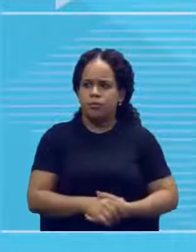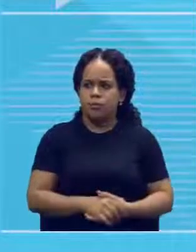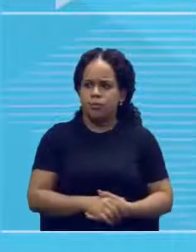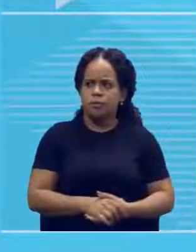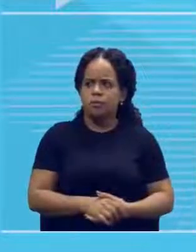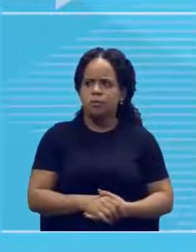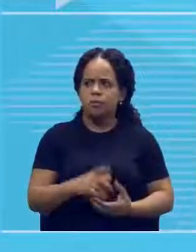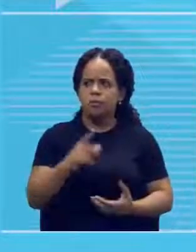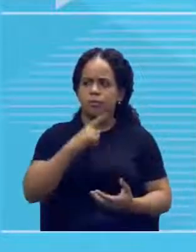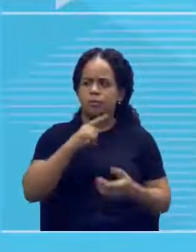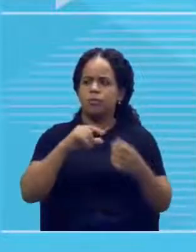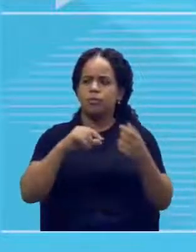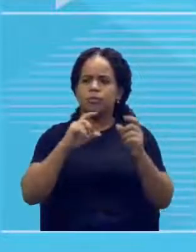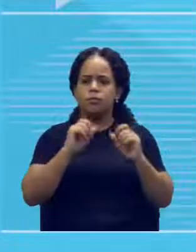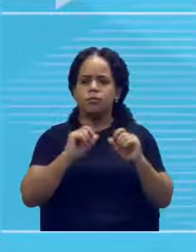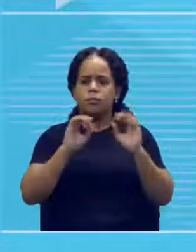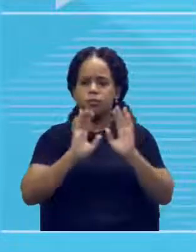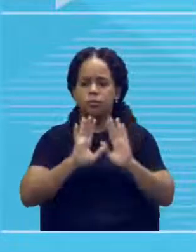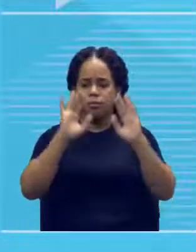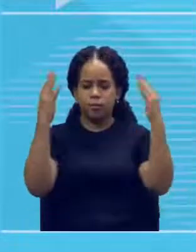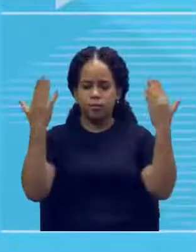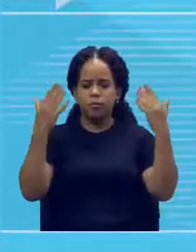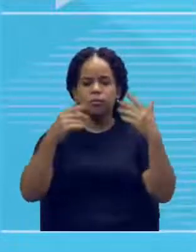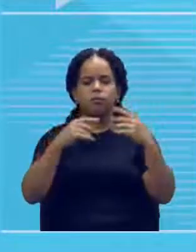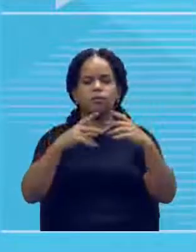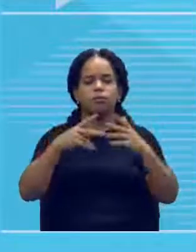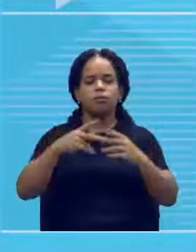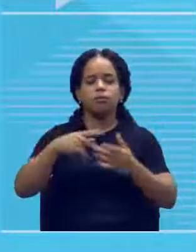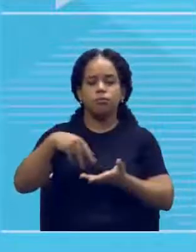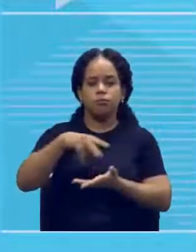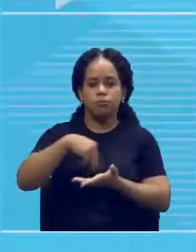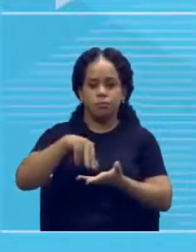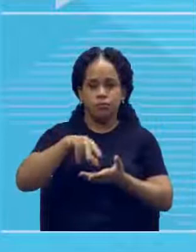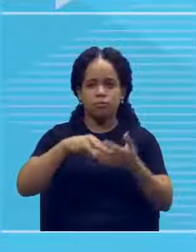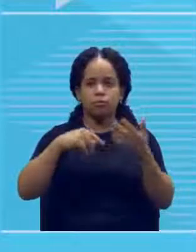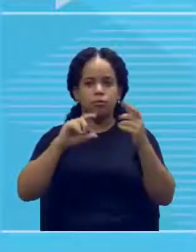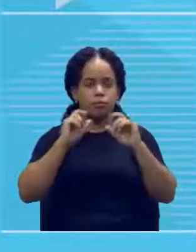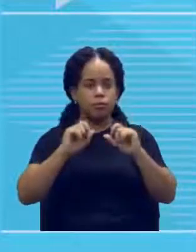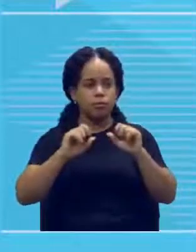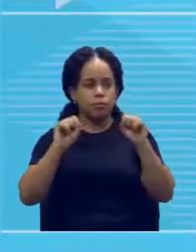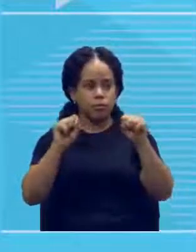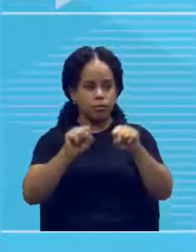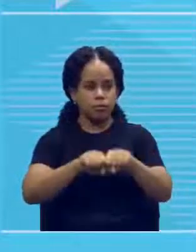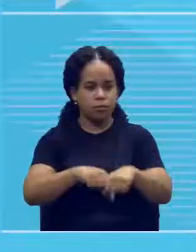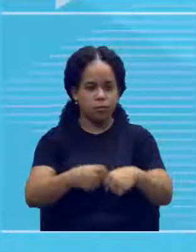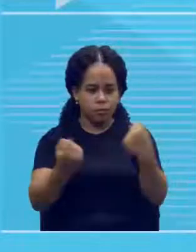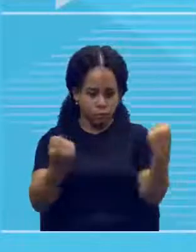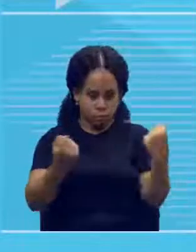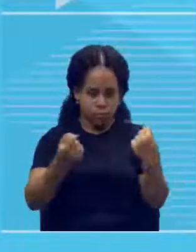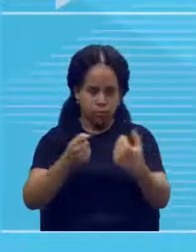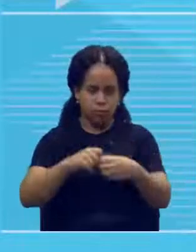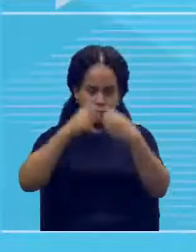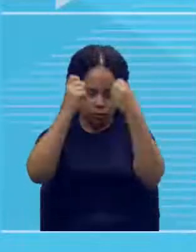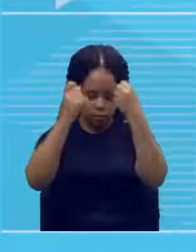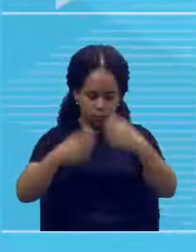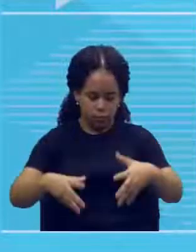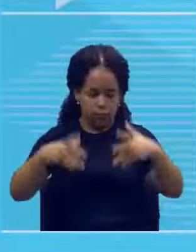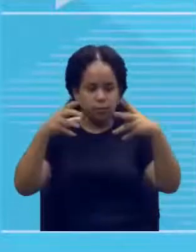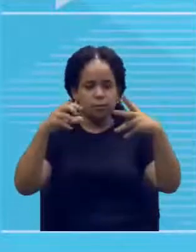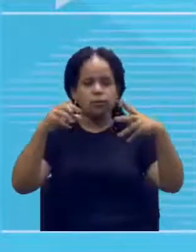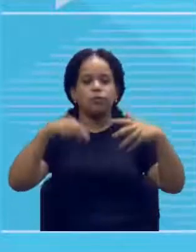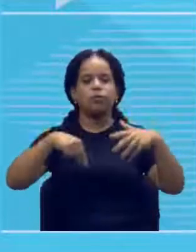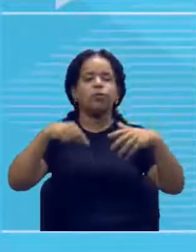Enquanto eles dançam, eles pegam pratos e quebra, joga no chão, dançando, quebrando